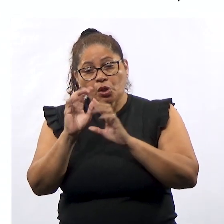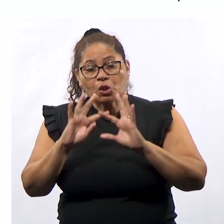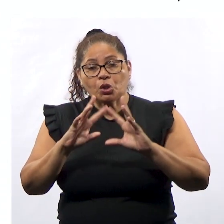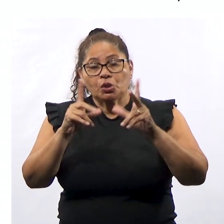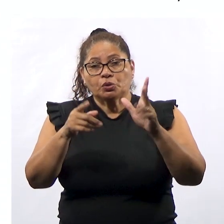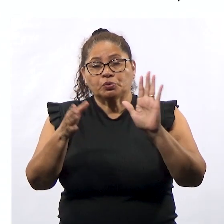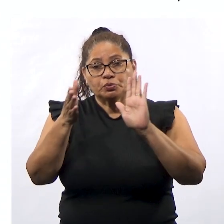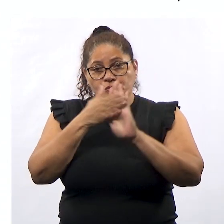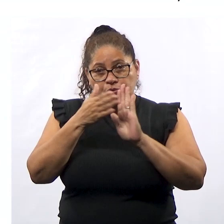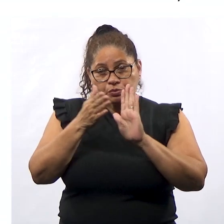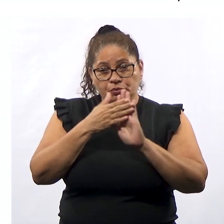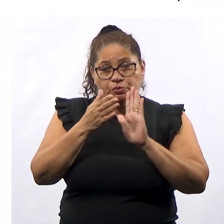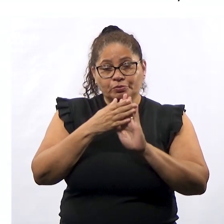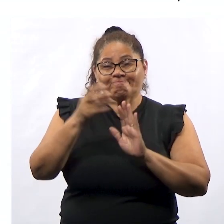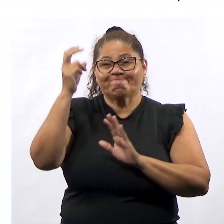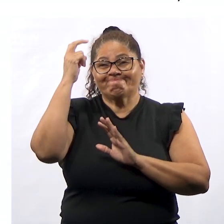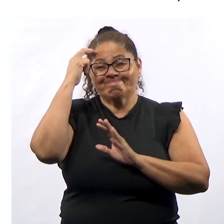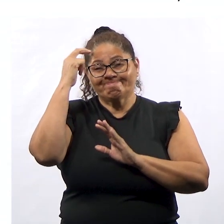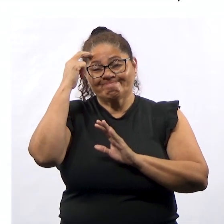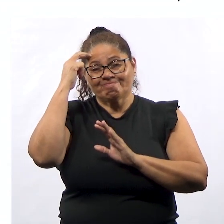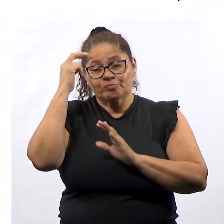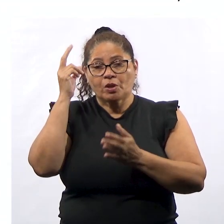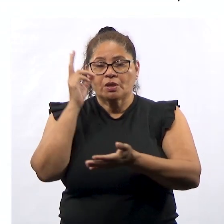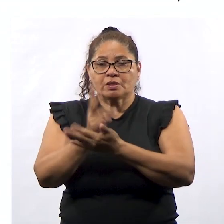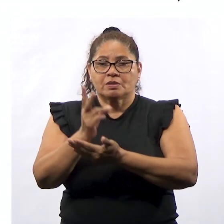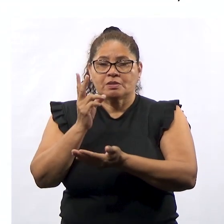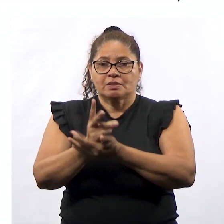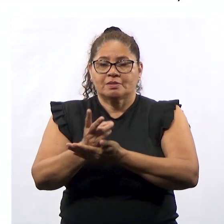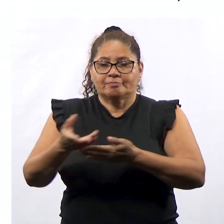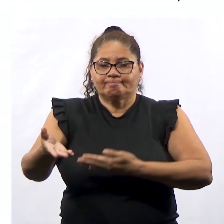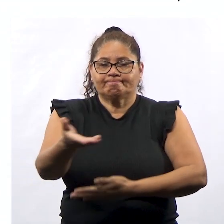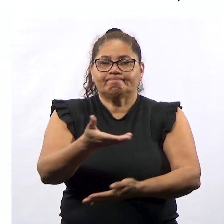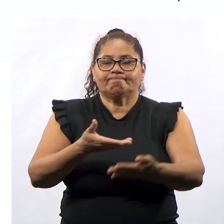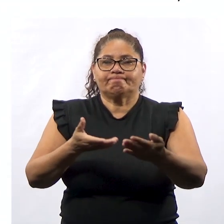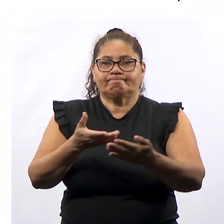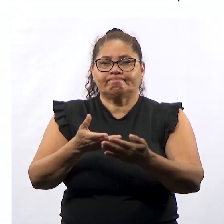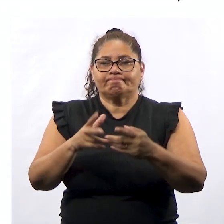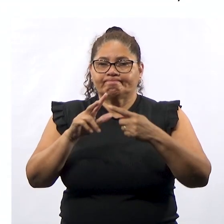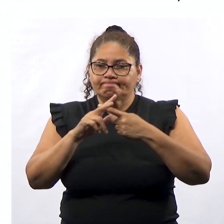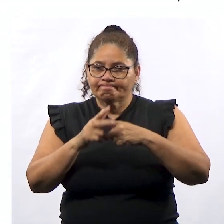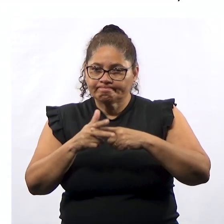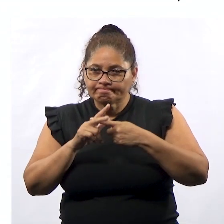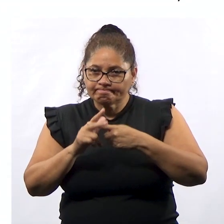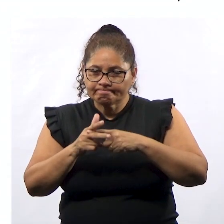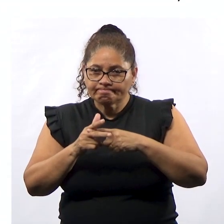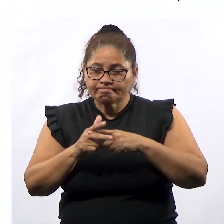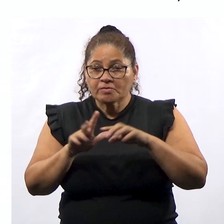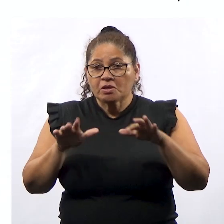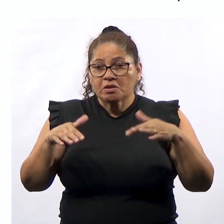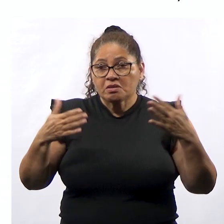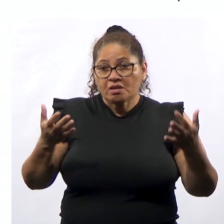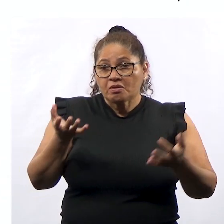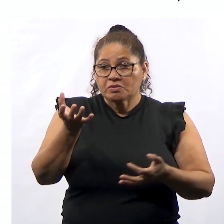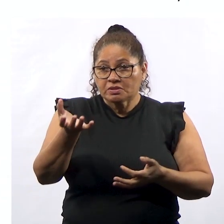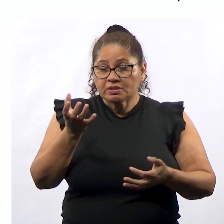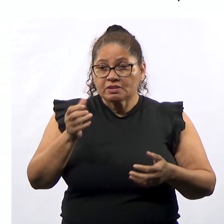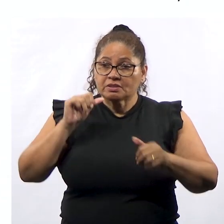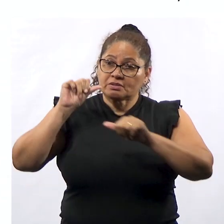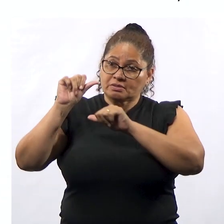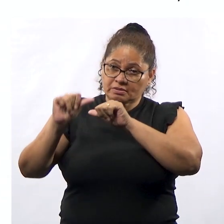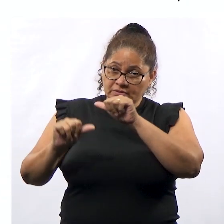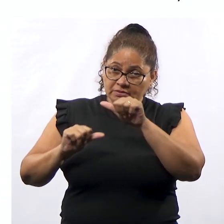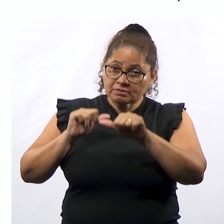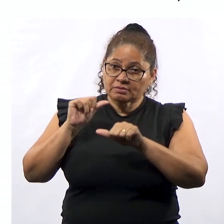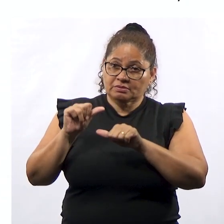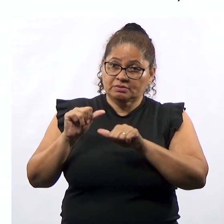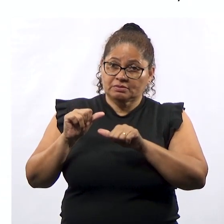a proposta cultural sempre será mediada por esses mecanismos. Então, se quisermos